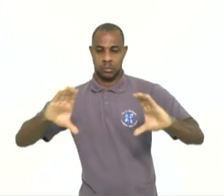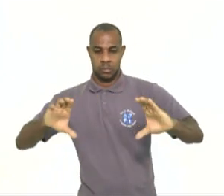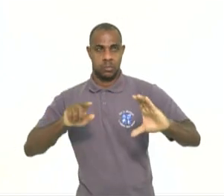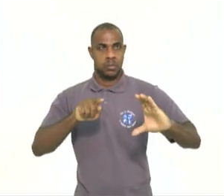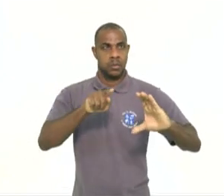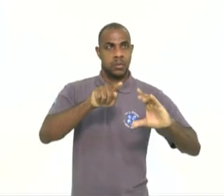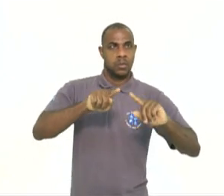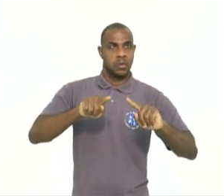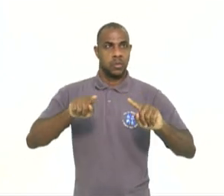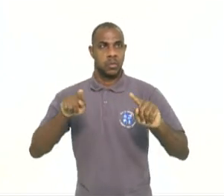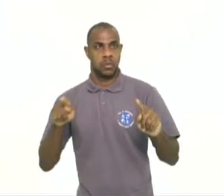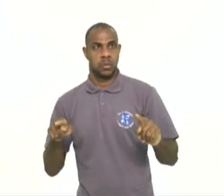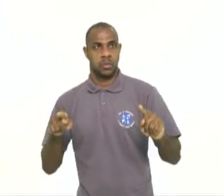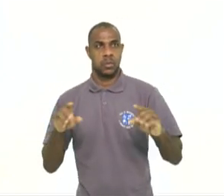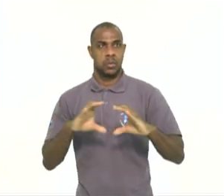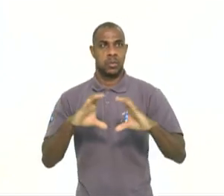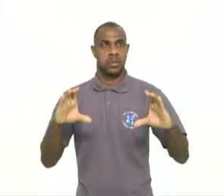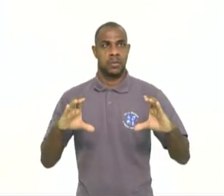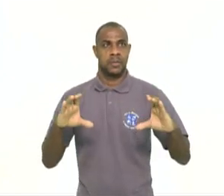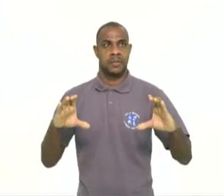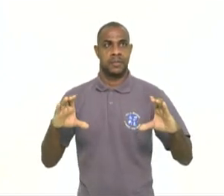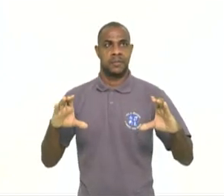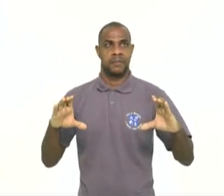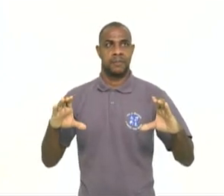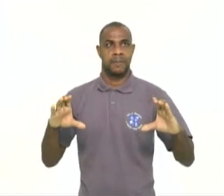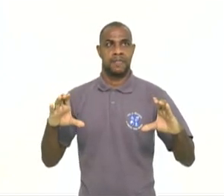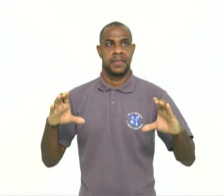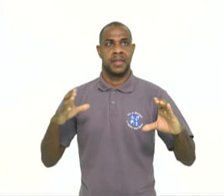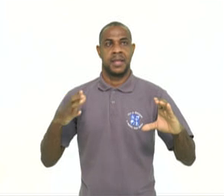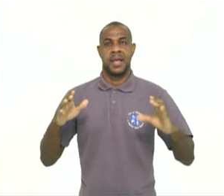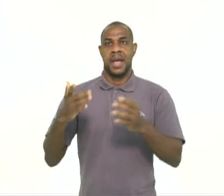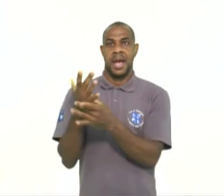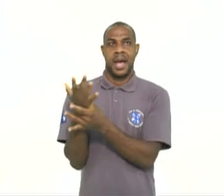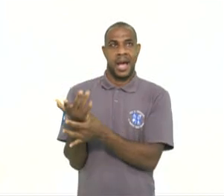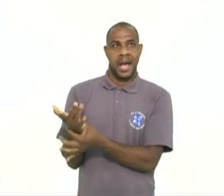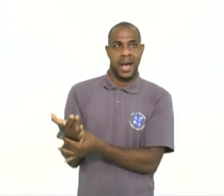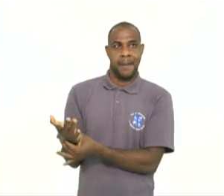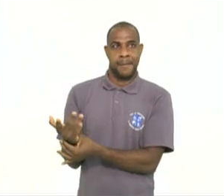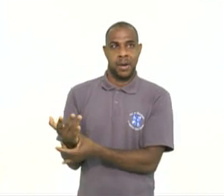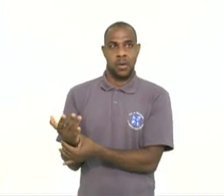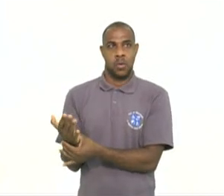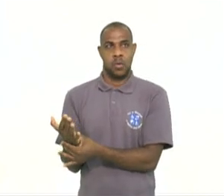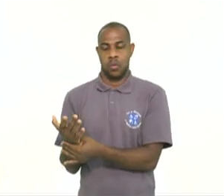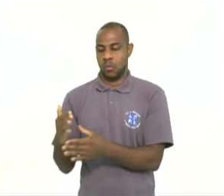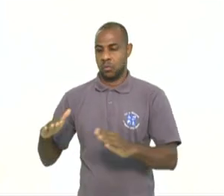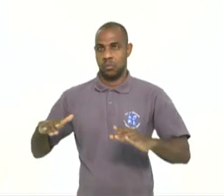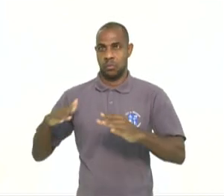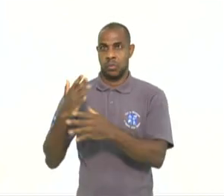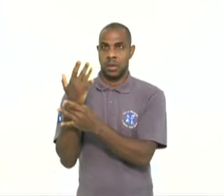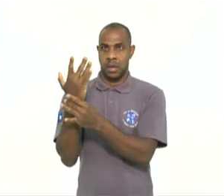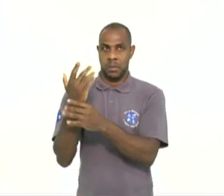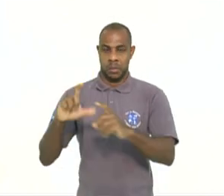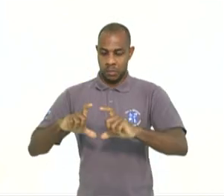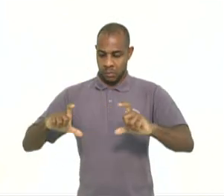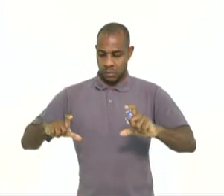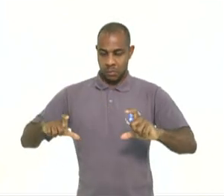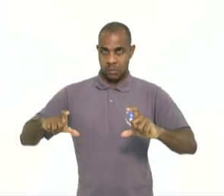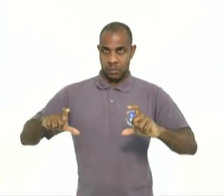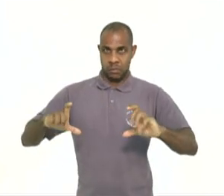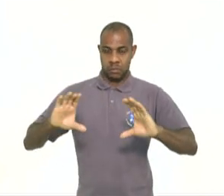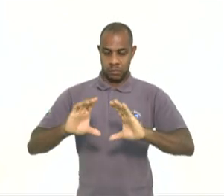daí a gente puxa os braços né a mão ela fica mais ou menos aqui na mesma altura do